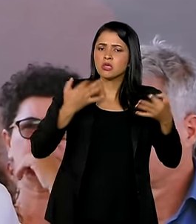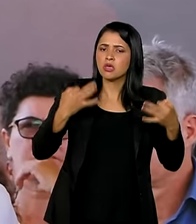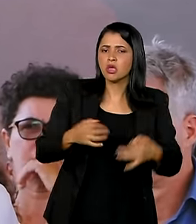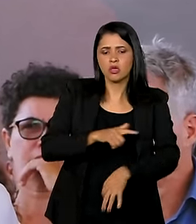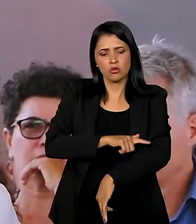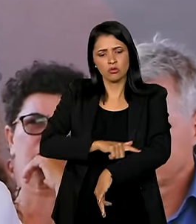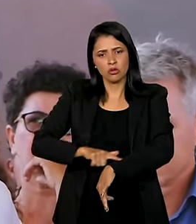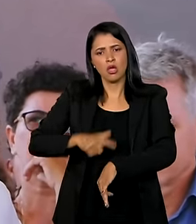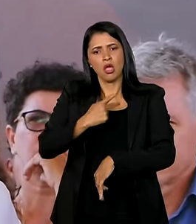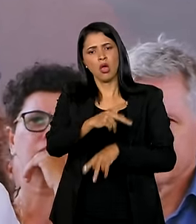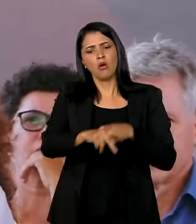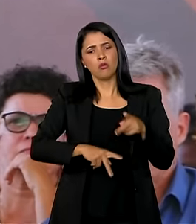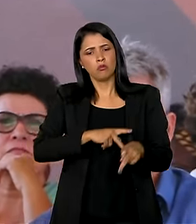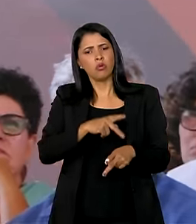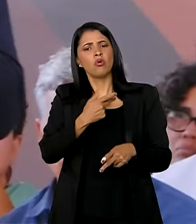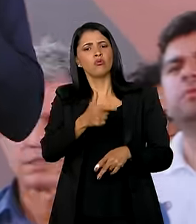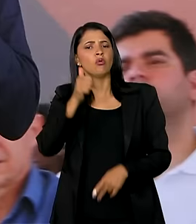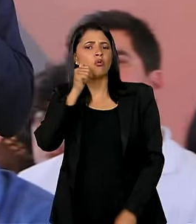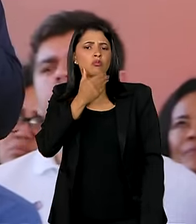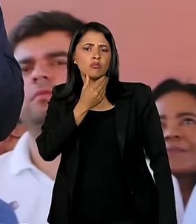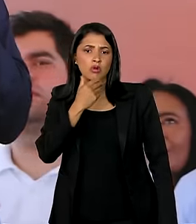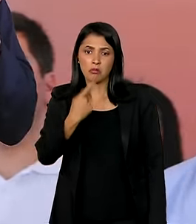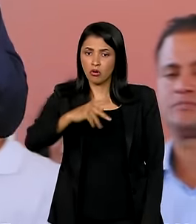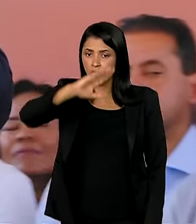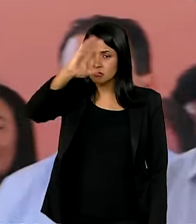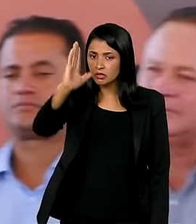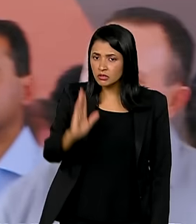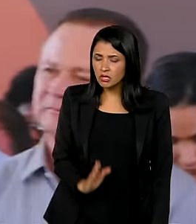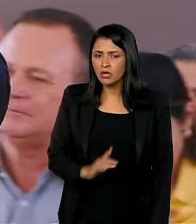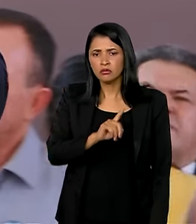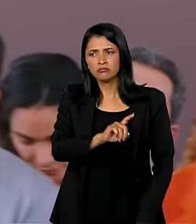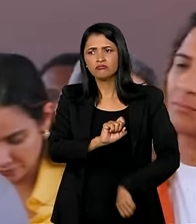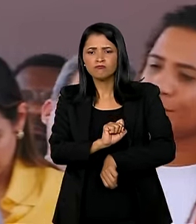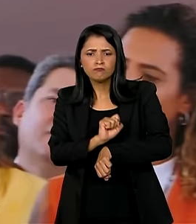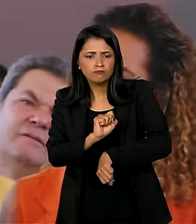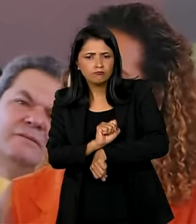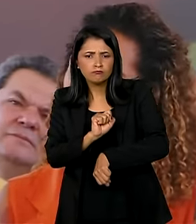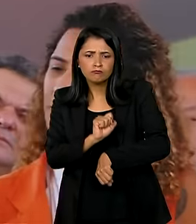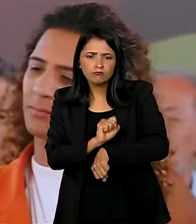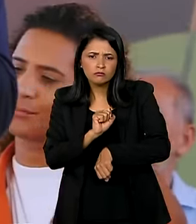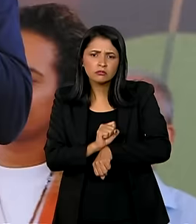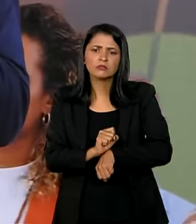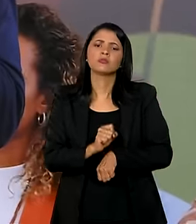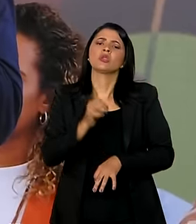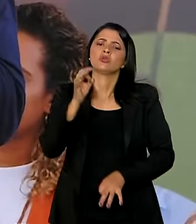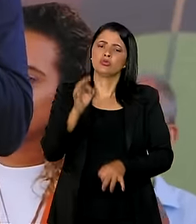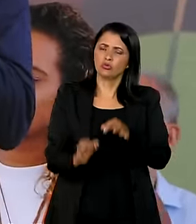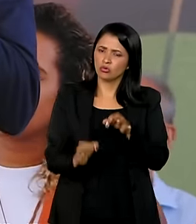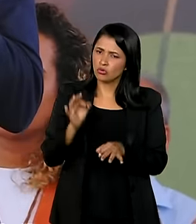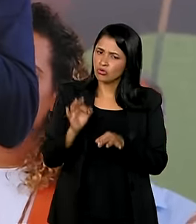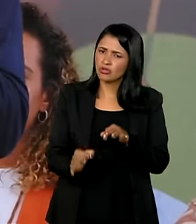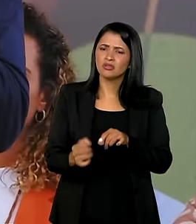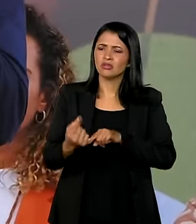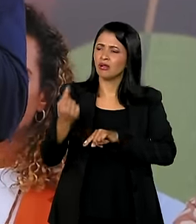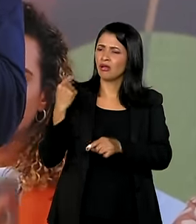parte de povo, homem e mulher brasileira, que estão esperando justiça